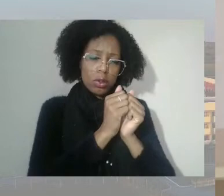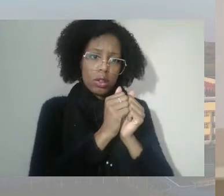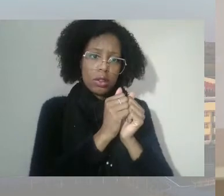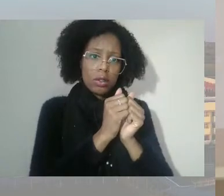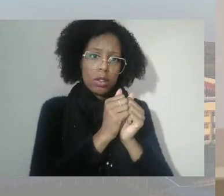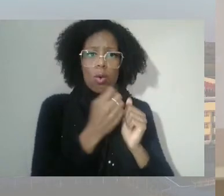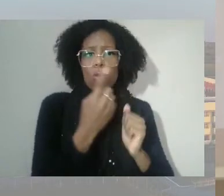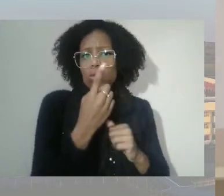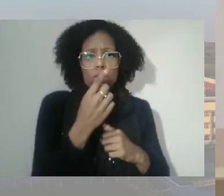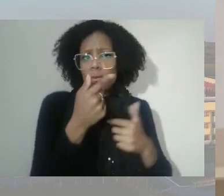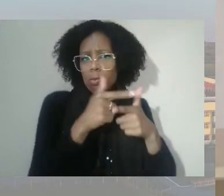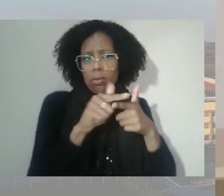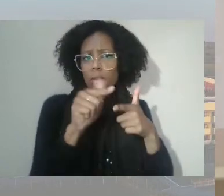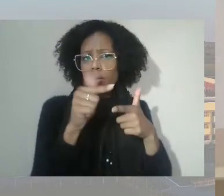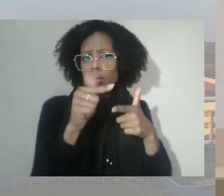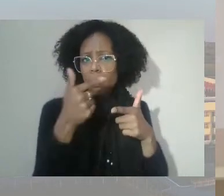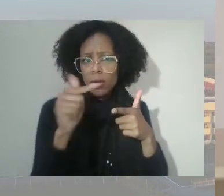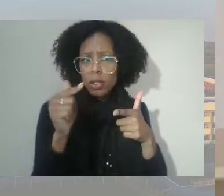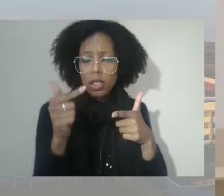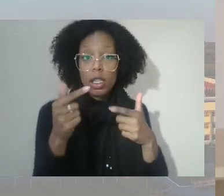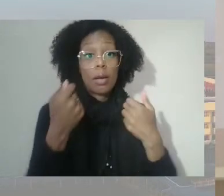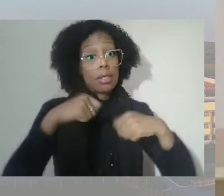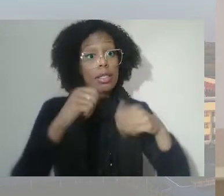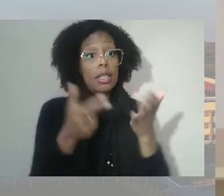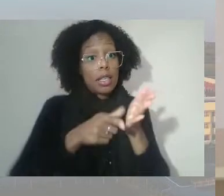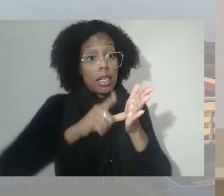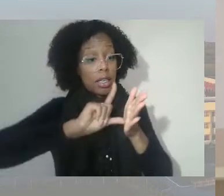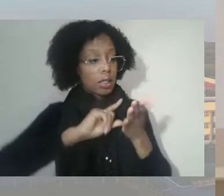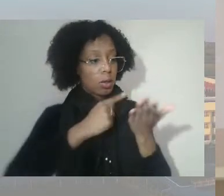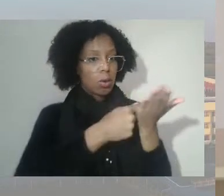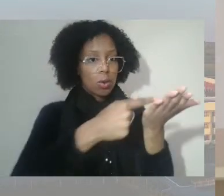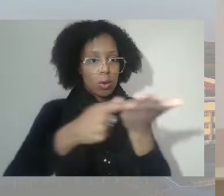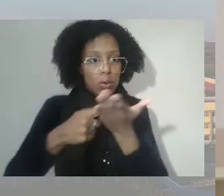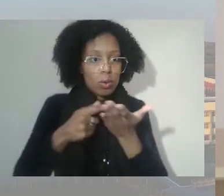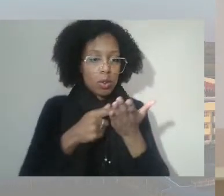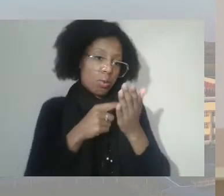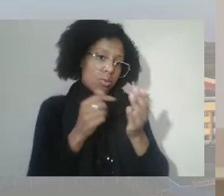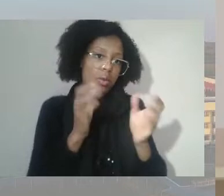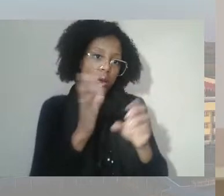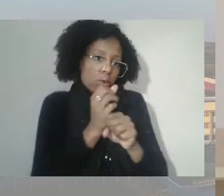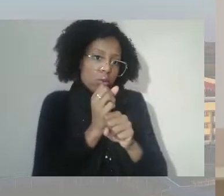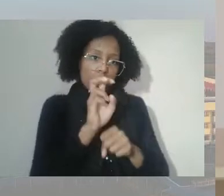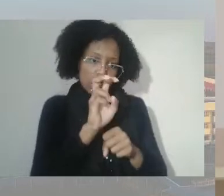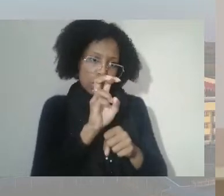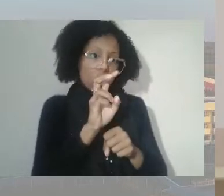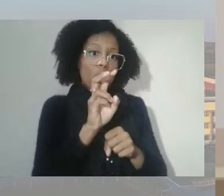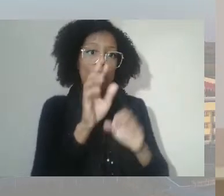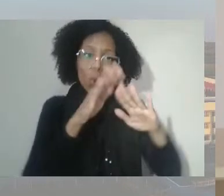problema, é só ter um acordo, né? Entre todos os cinco, vamos dizer assim.